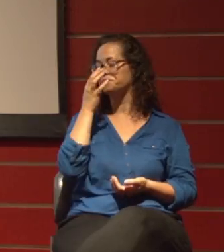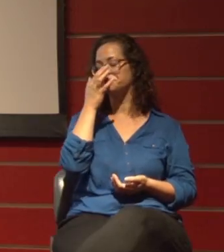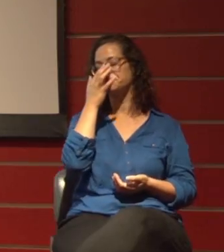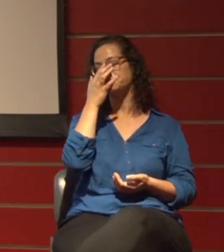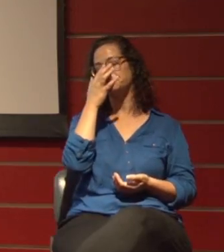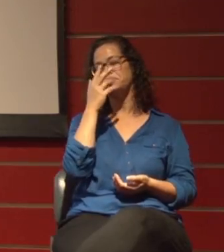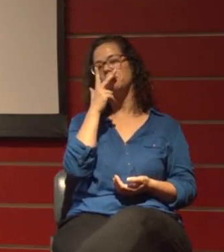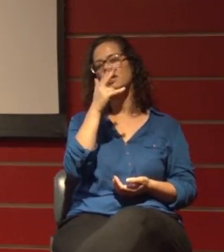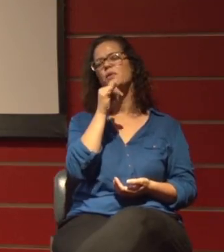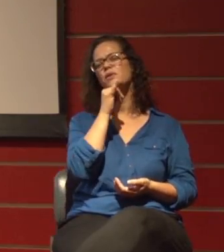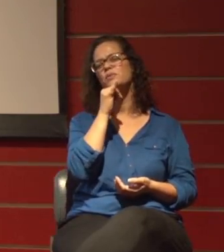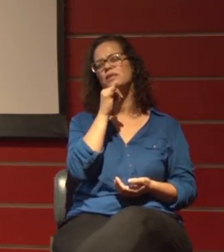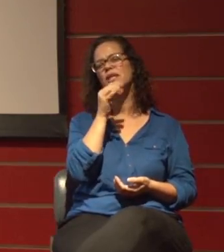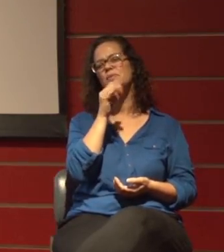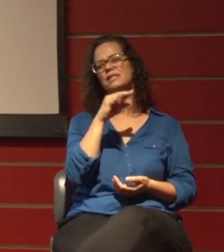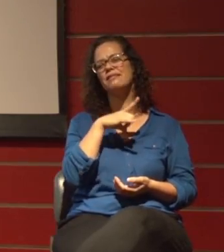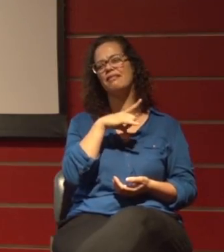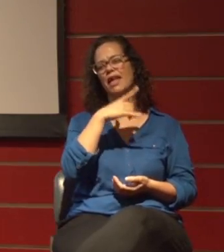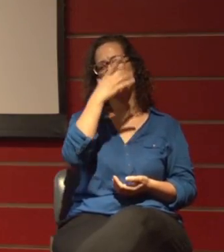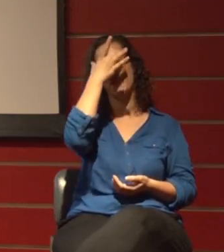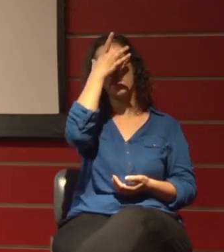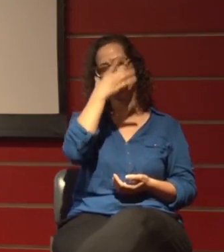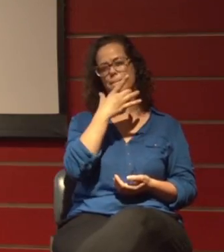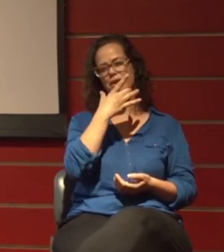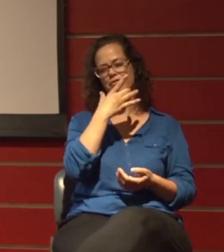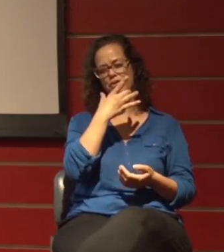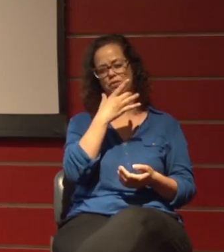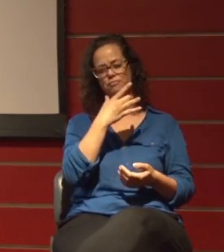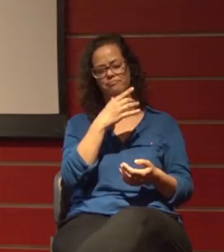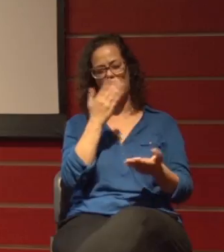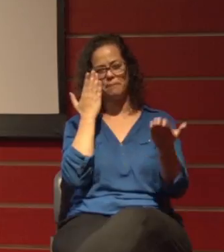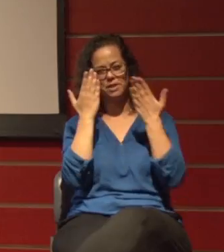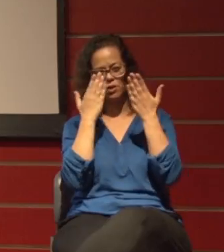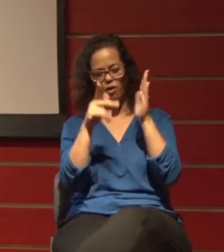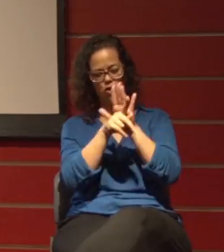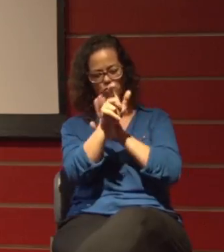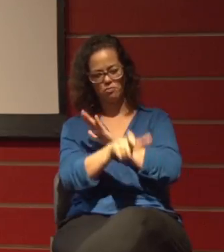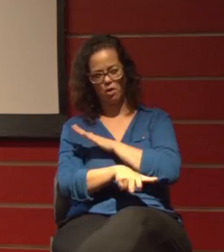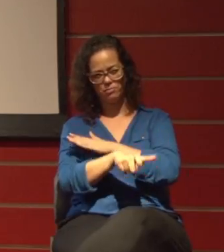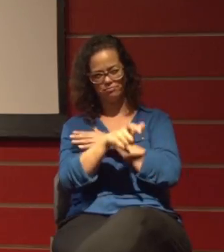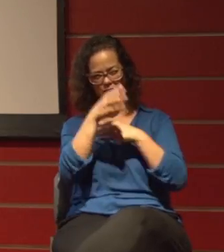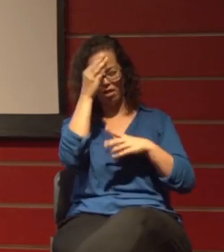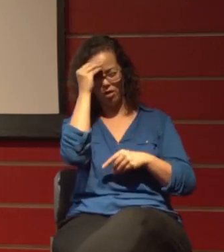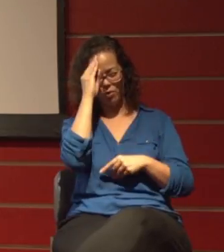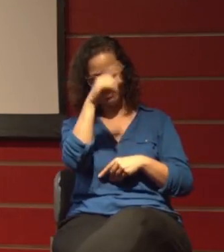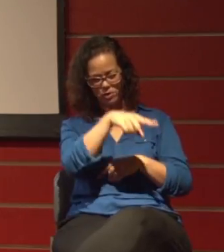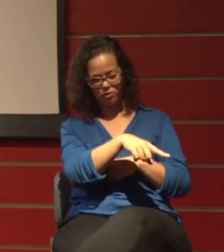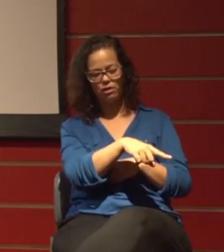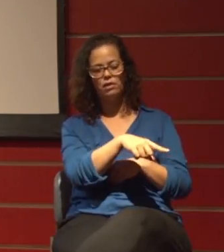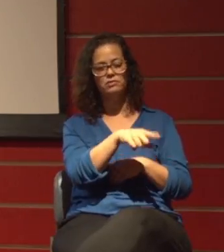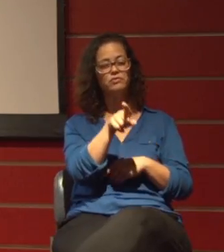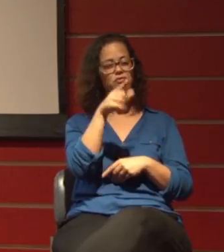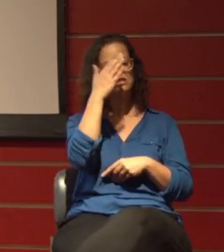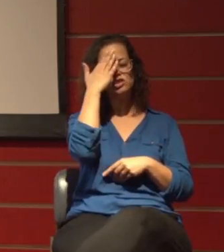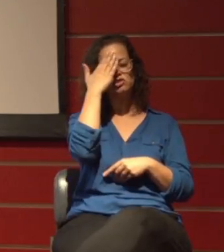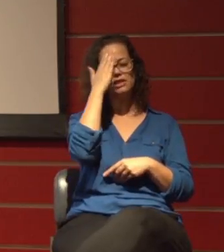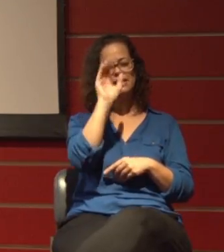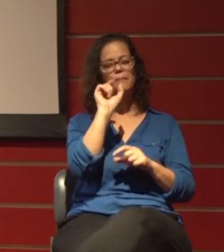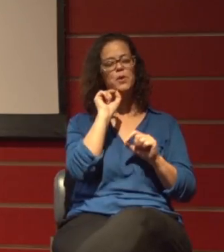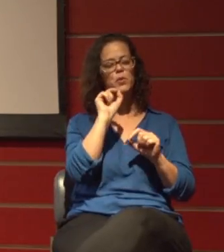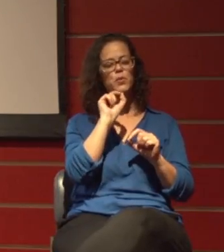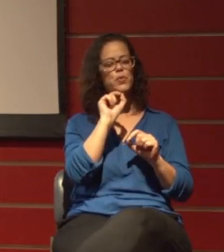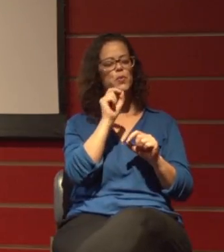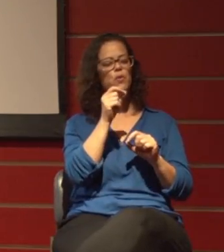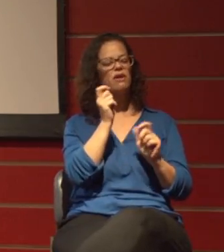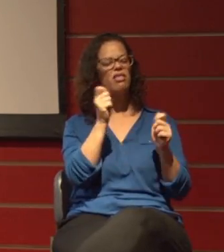traçado um perfil psicológico do teu personagem né você tem mais ou menos ideia do que ele é e do que